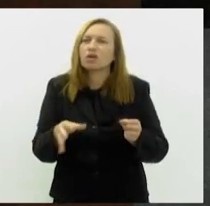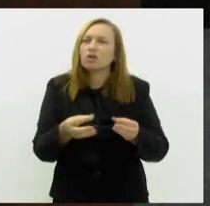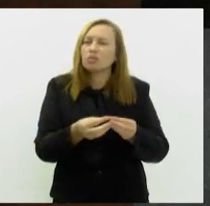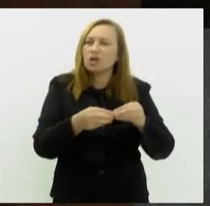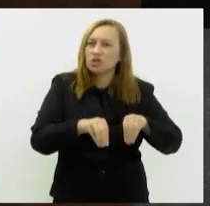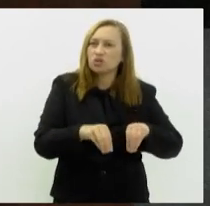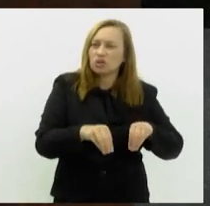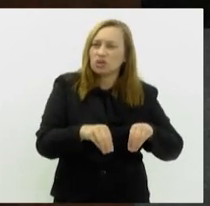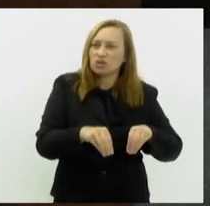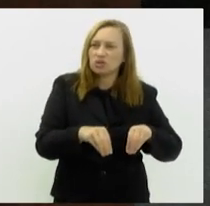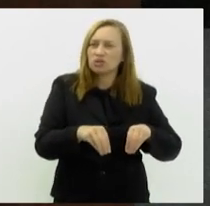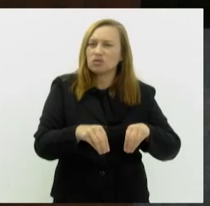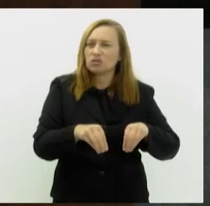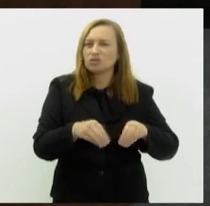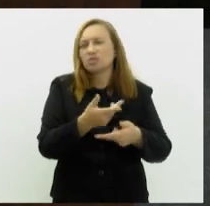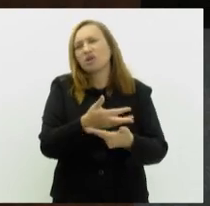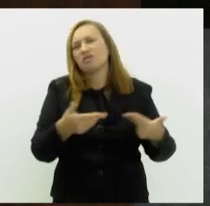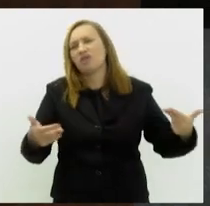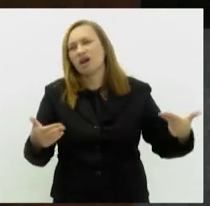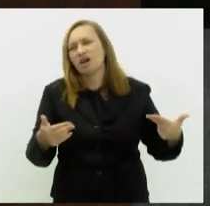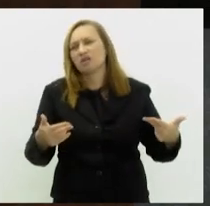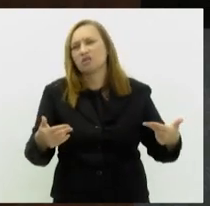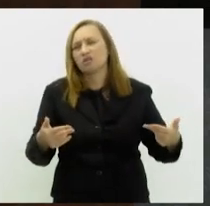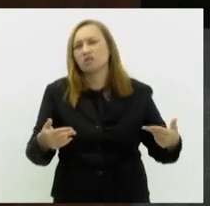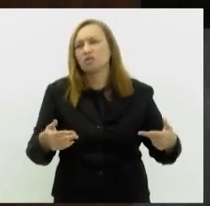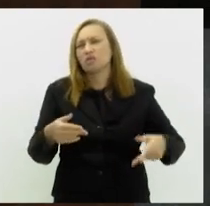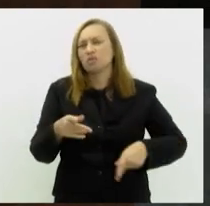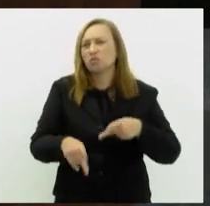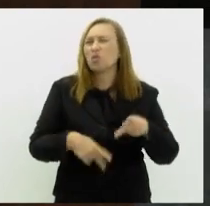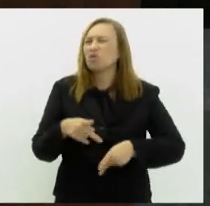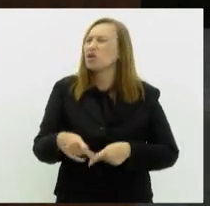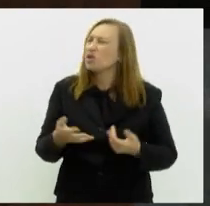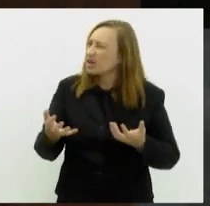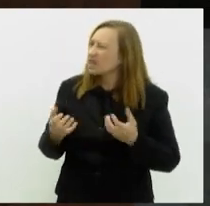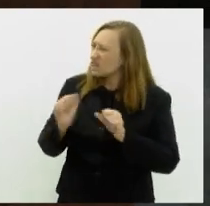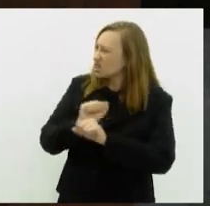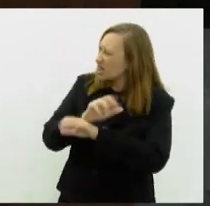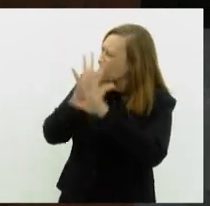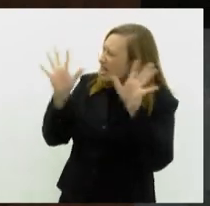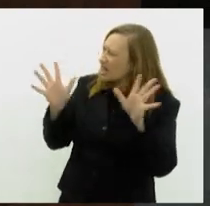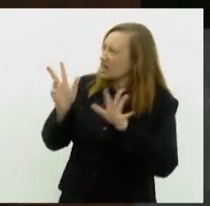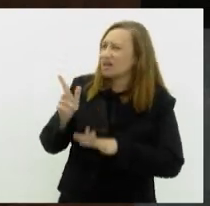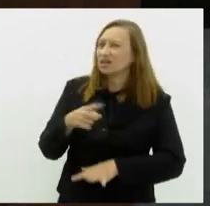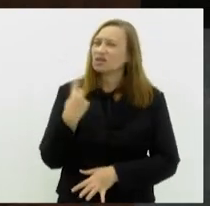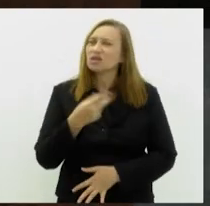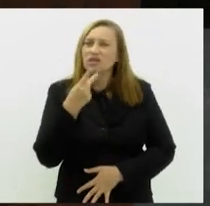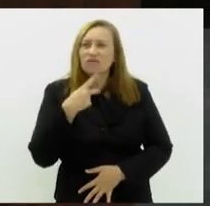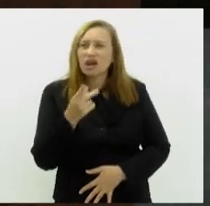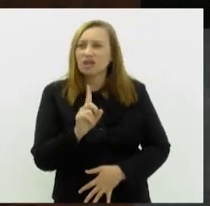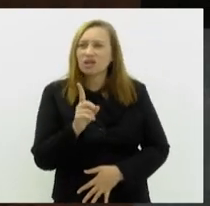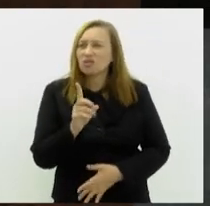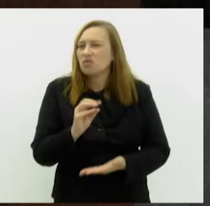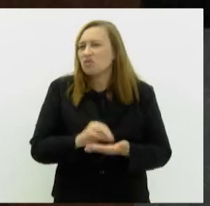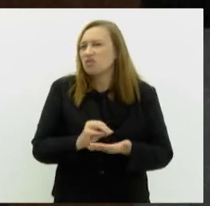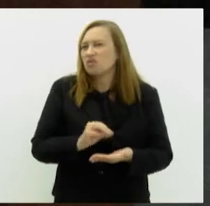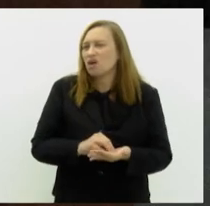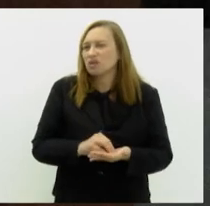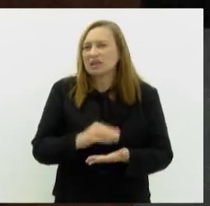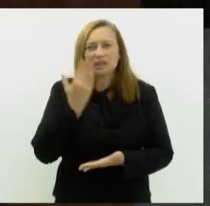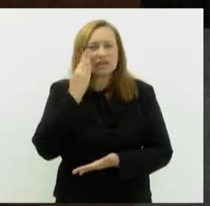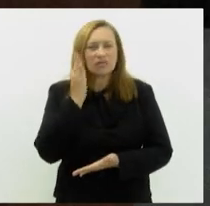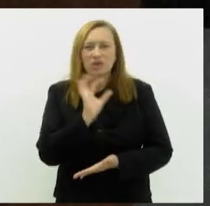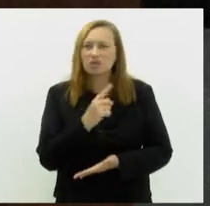para dezenas ou centenas de milhares de civis. Então, eu queria deixar bem evidente qual é a nossa posição, porque não falta coerência para